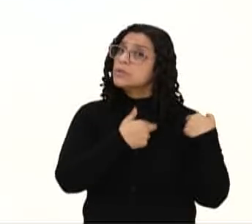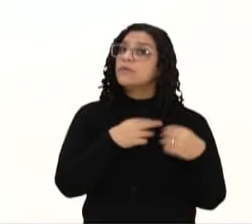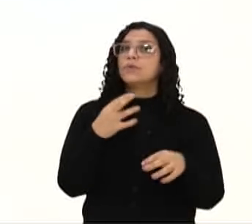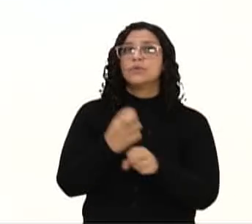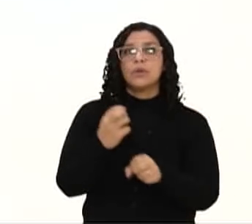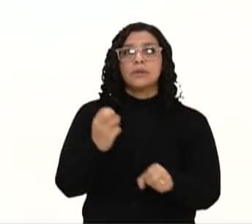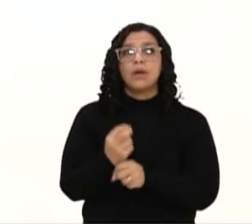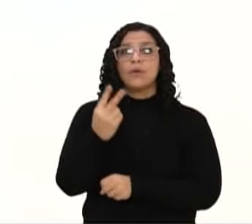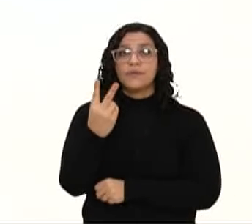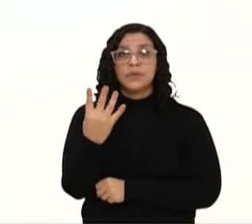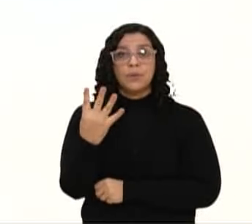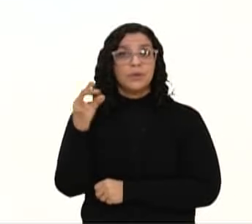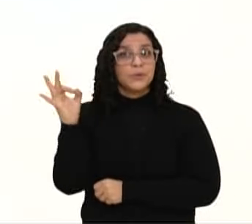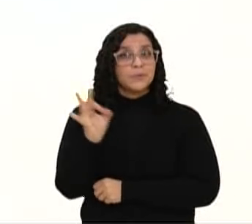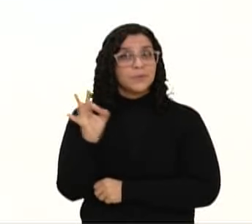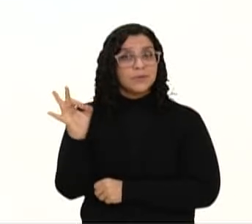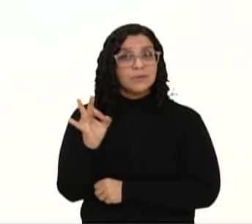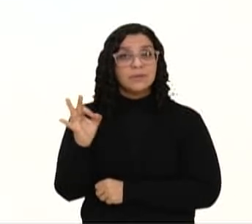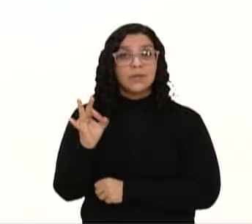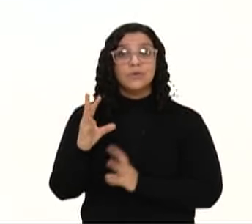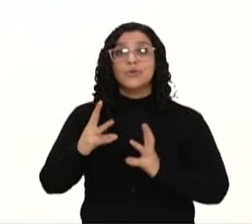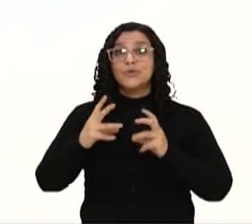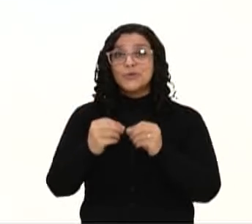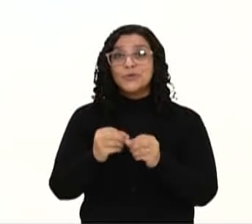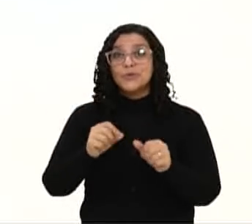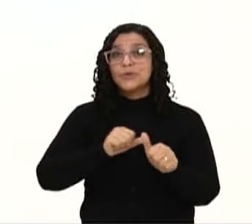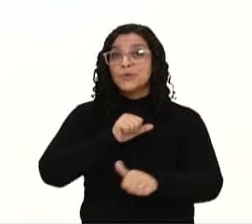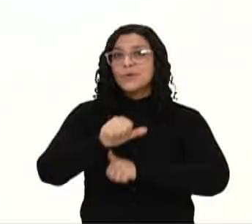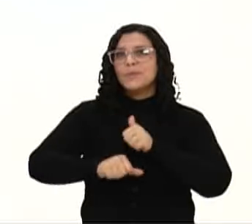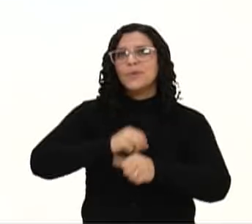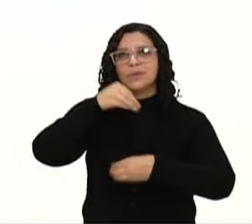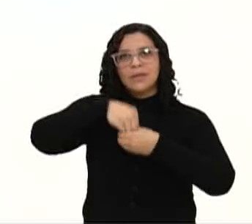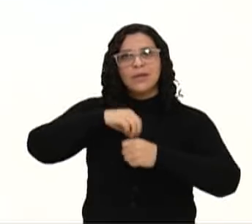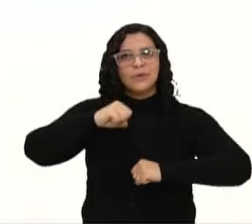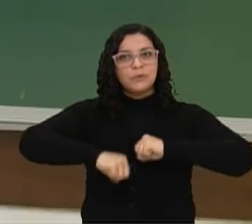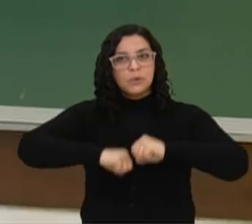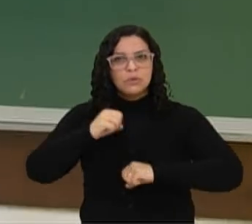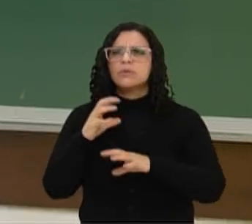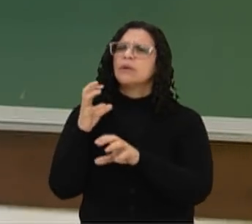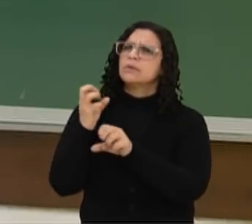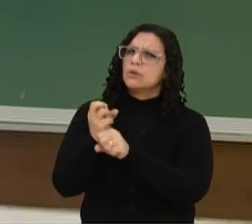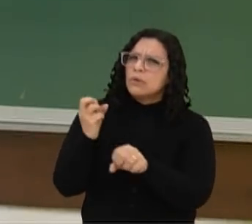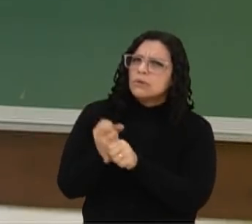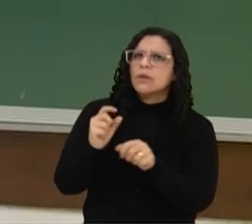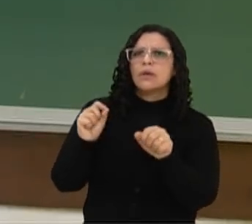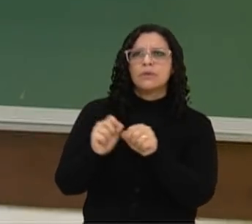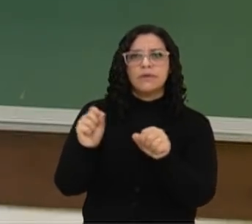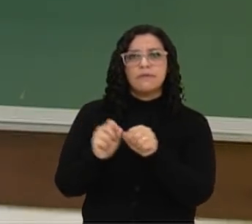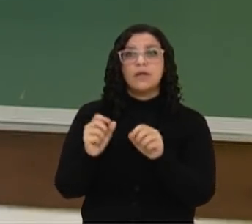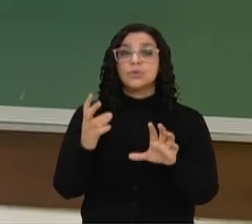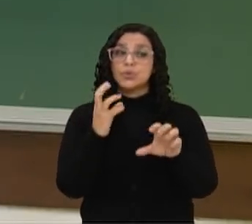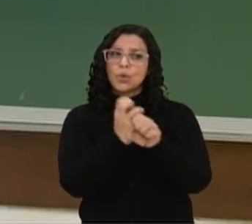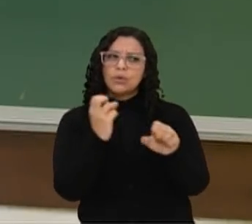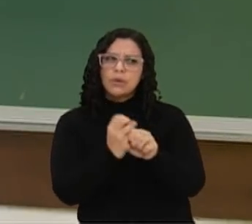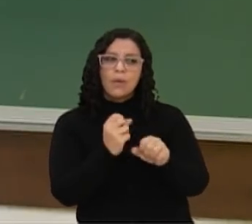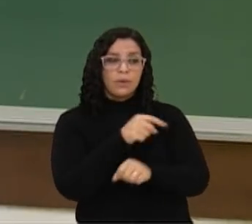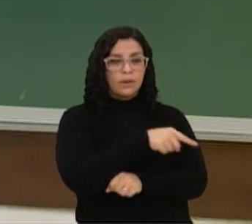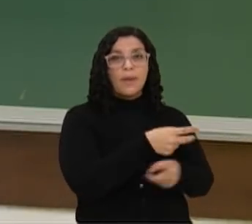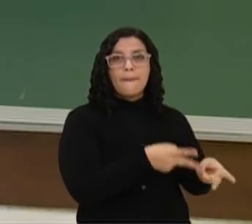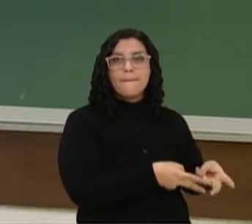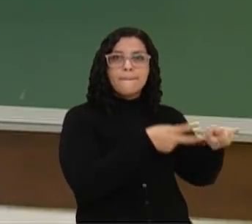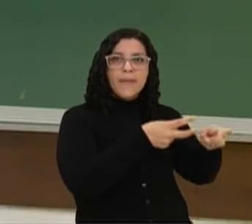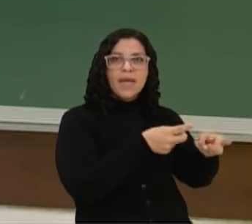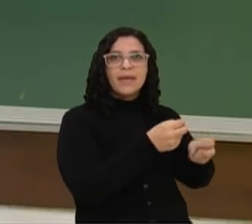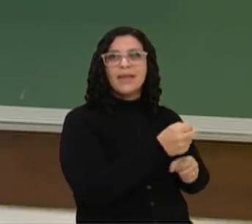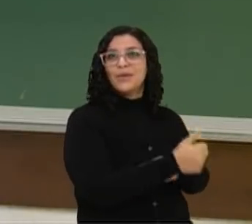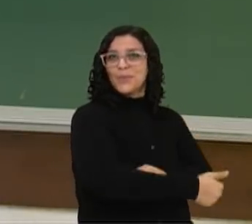quanto? 24% ali do valor de transformação industrial. Então, existe um cálculo que é feito ali do valor de transformação industrial